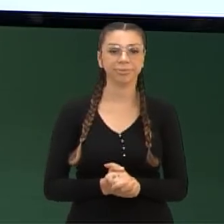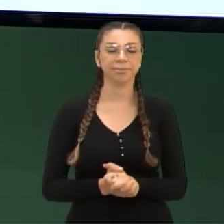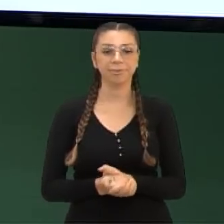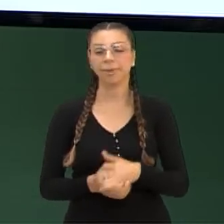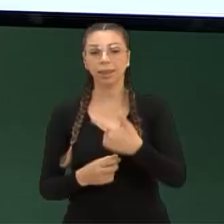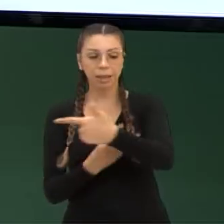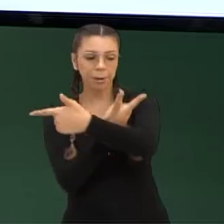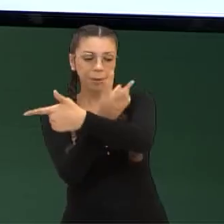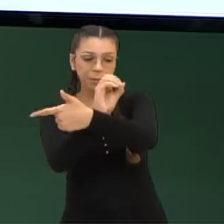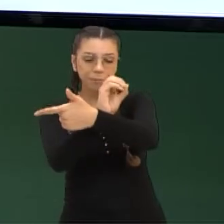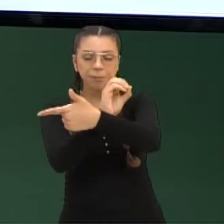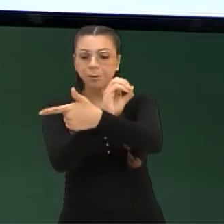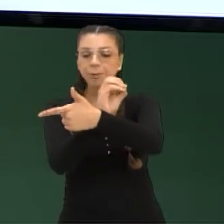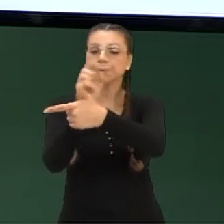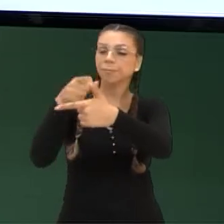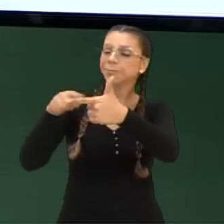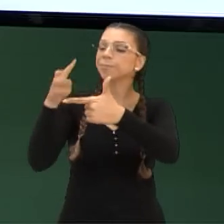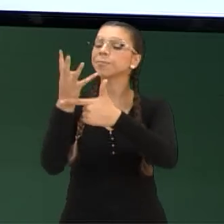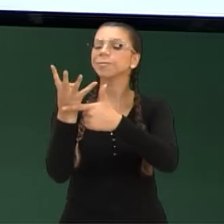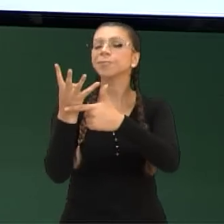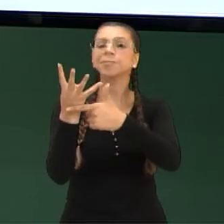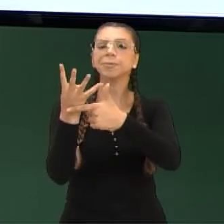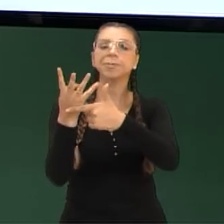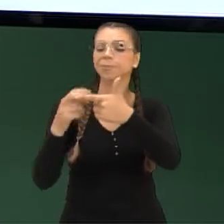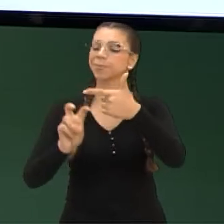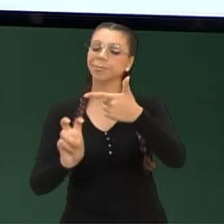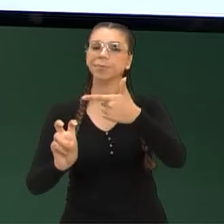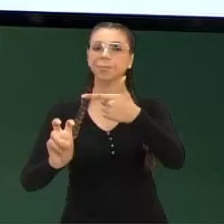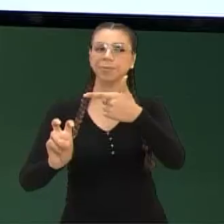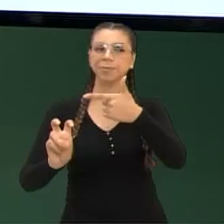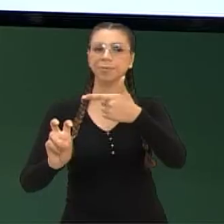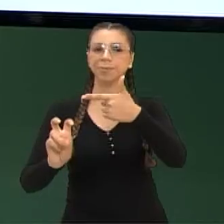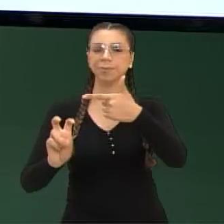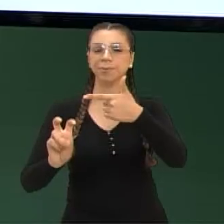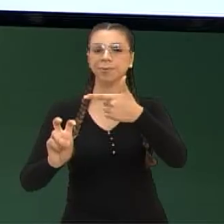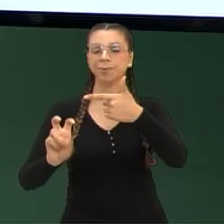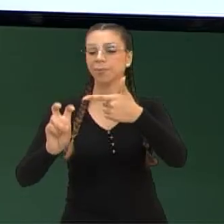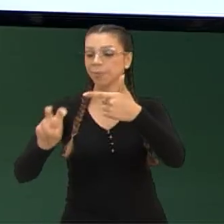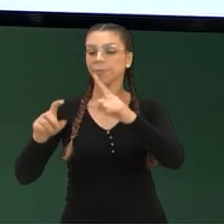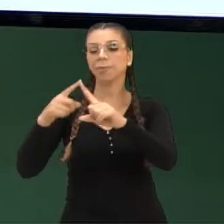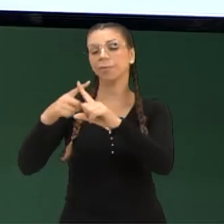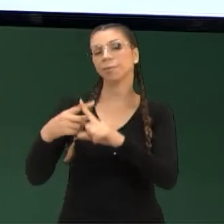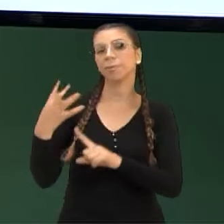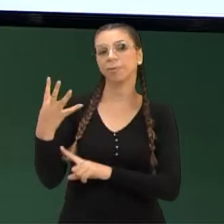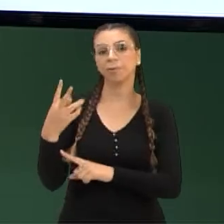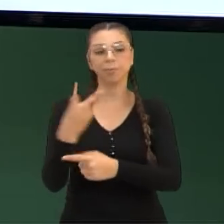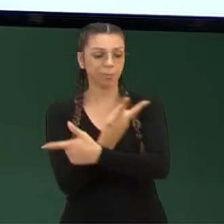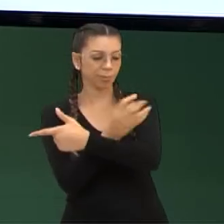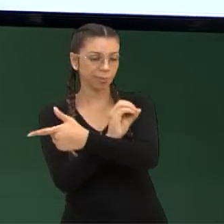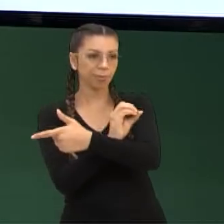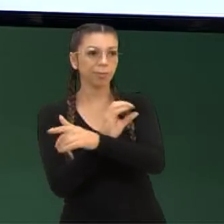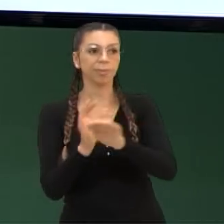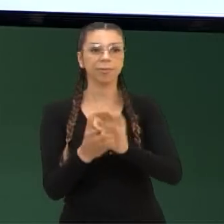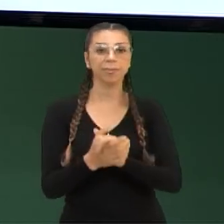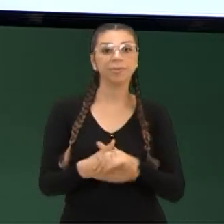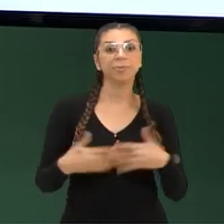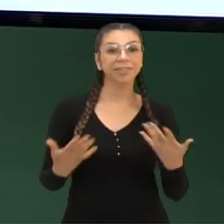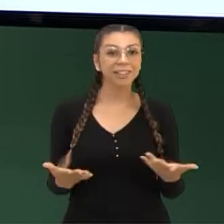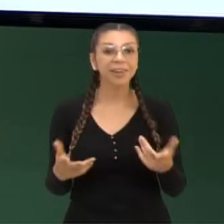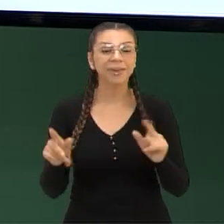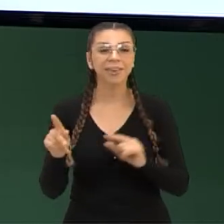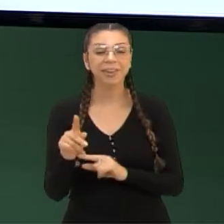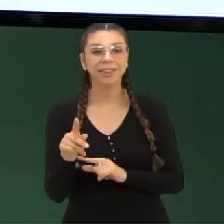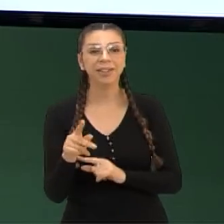20 dividido por 4, 5. 5 vezes 4, 20. Ai, realmente, professor,